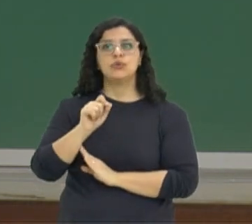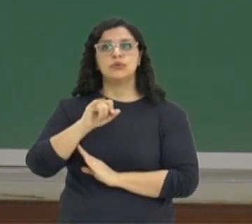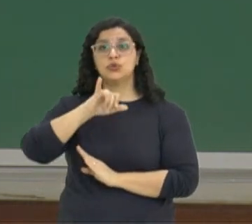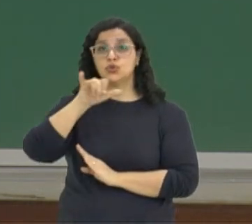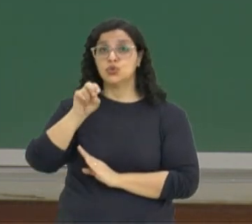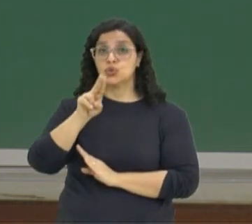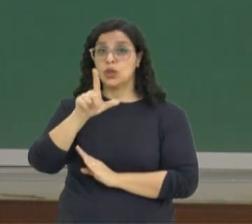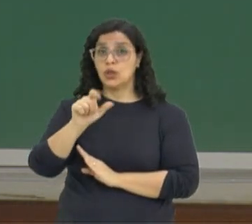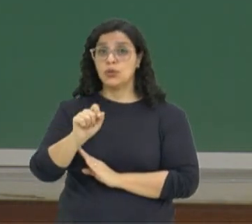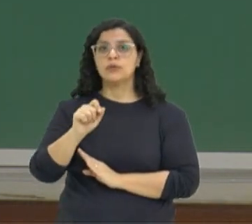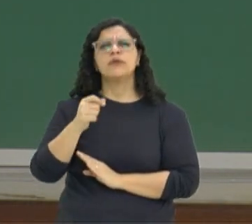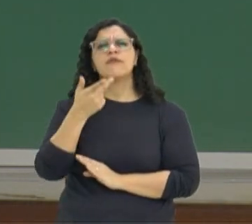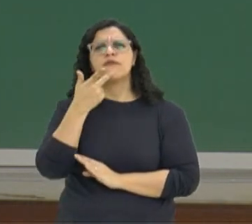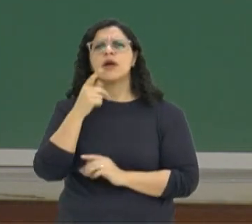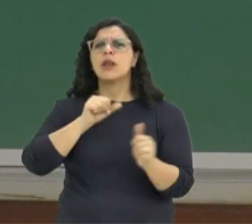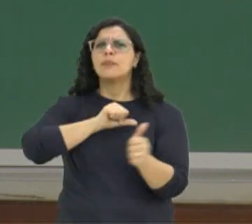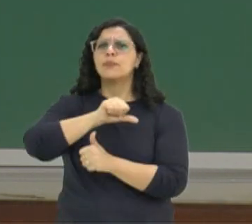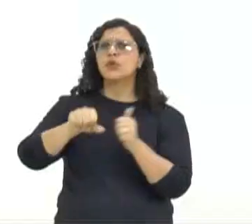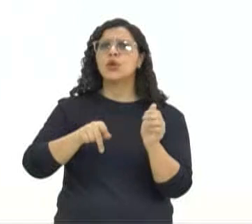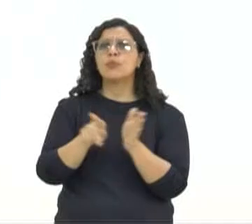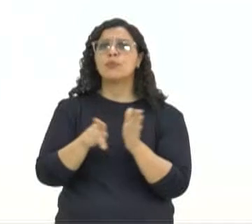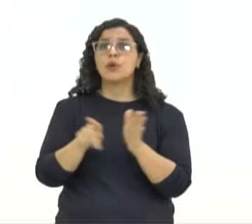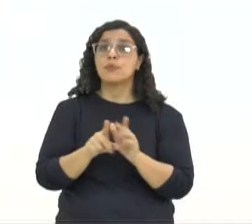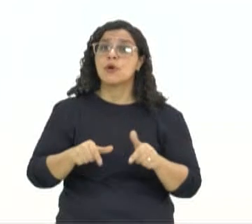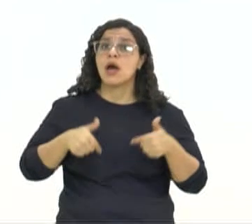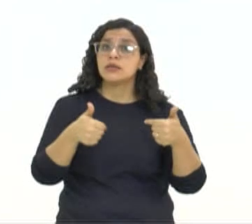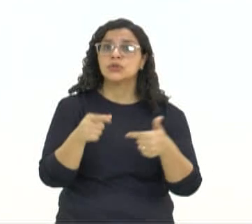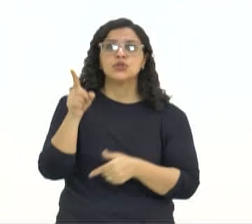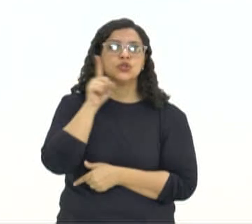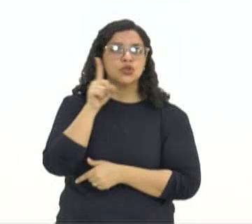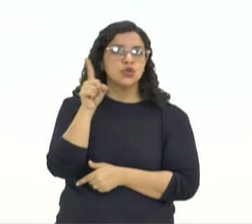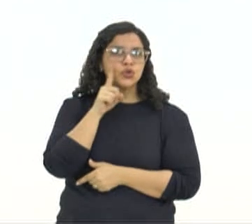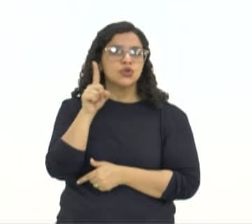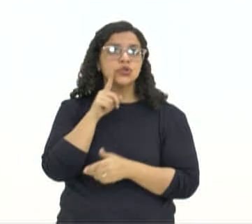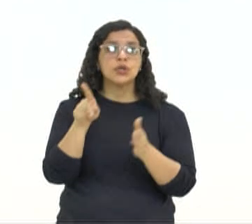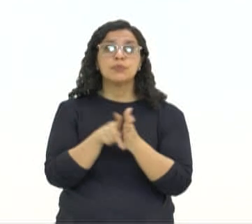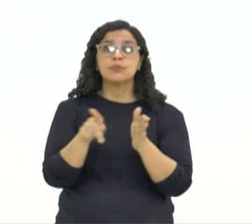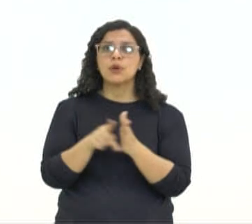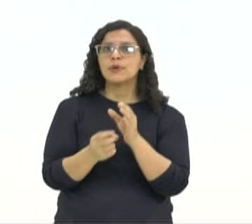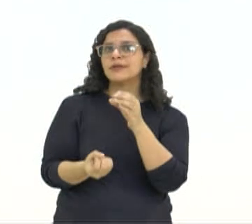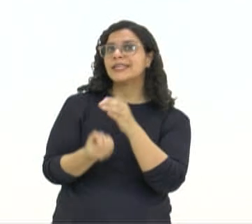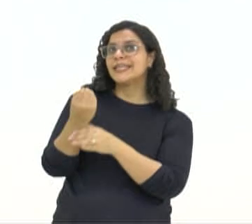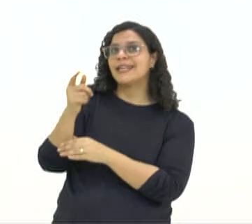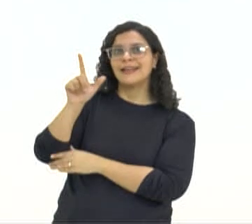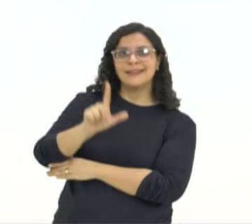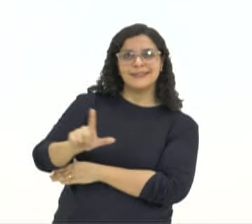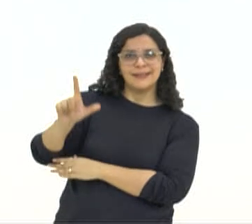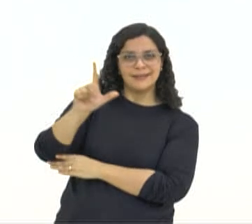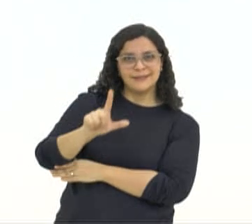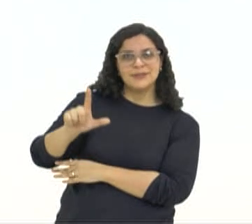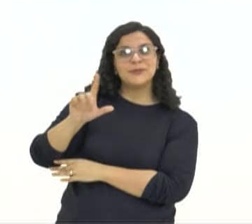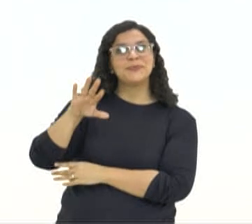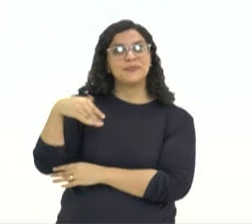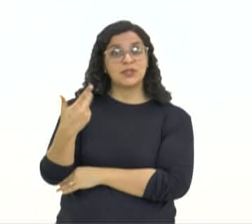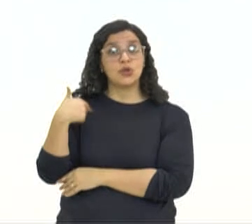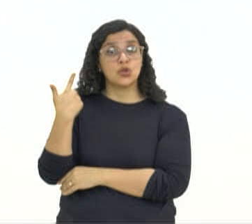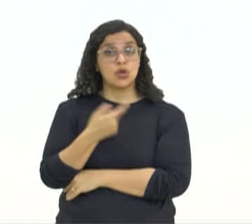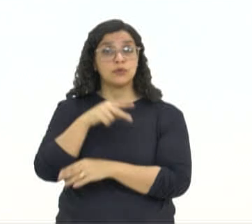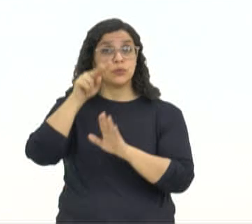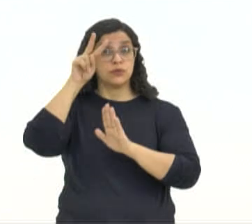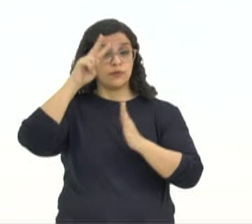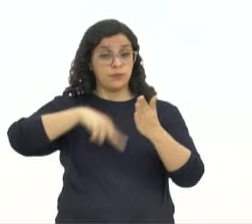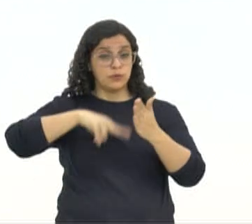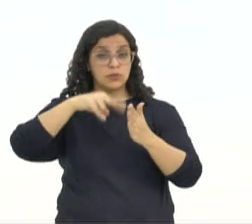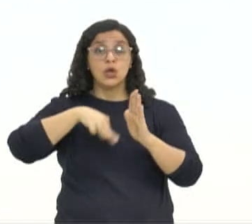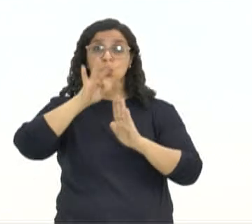ou Julio Cortázar, transforma pequenas ações cotidianas em criação literária. Então, a gente vai ler um